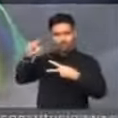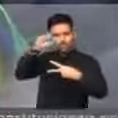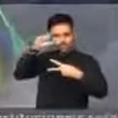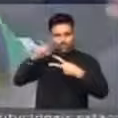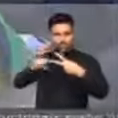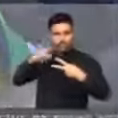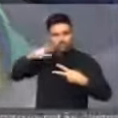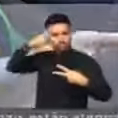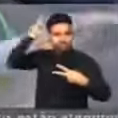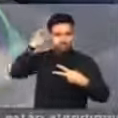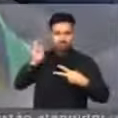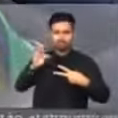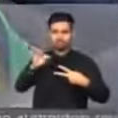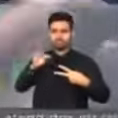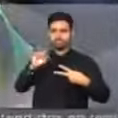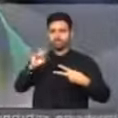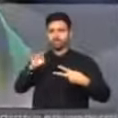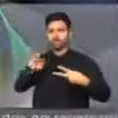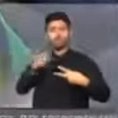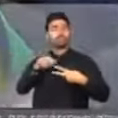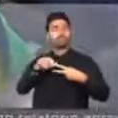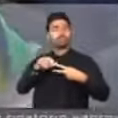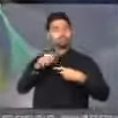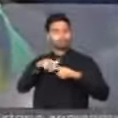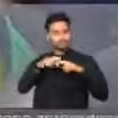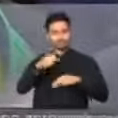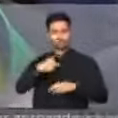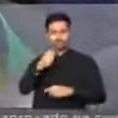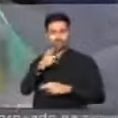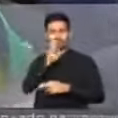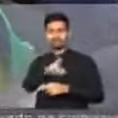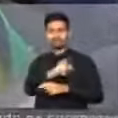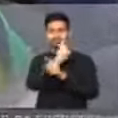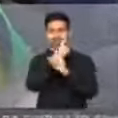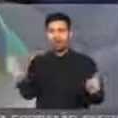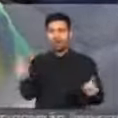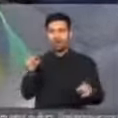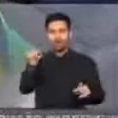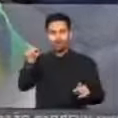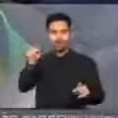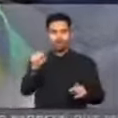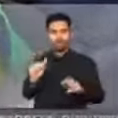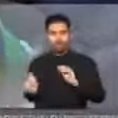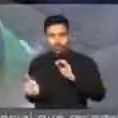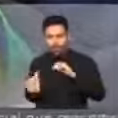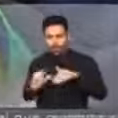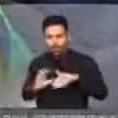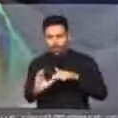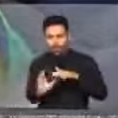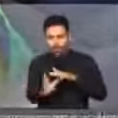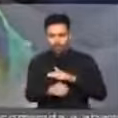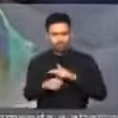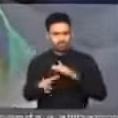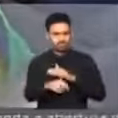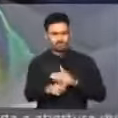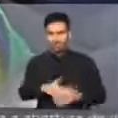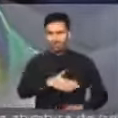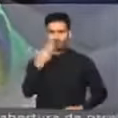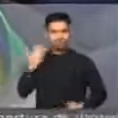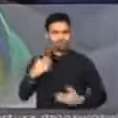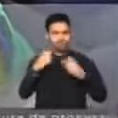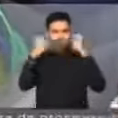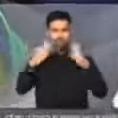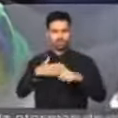eu digo não a essa corrupção ridícula que envergonha o meu país. E logo, logo, Eduardo